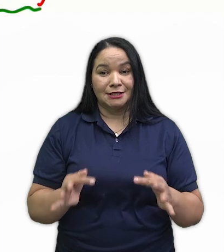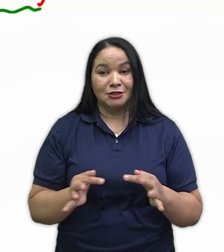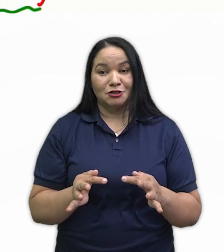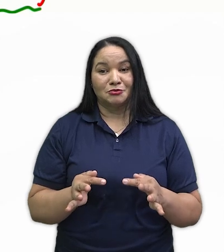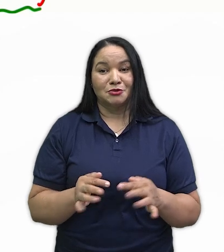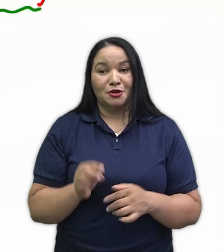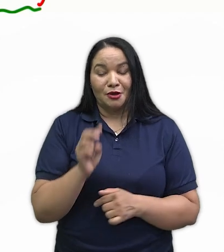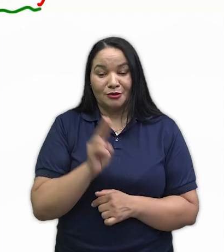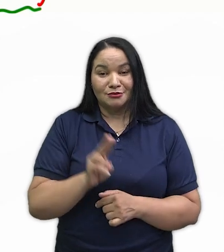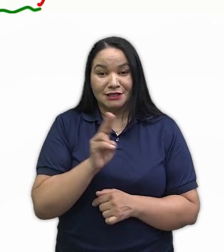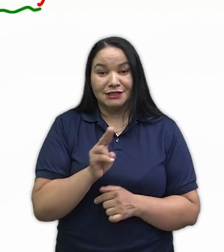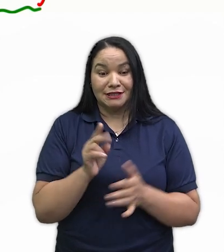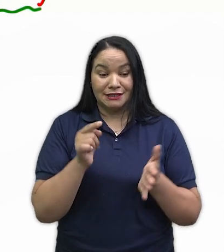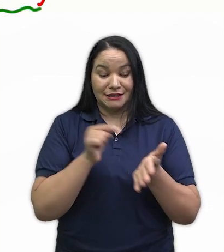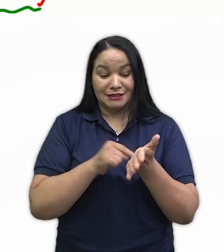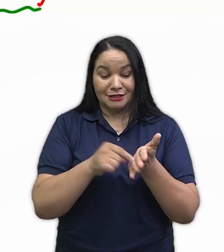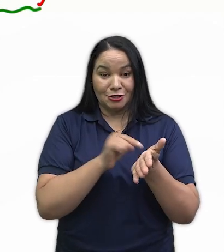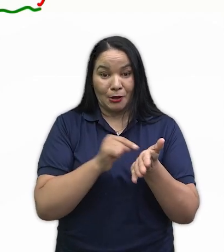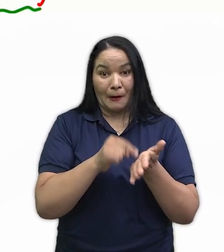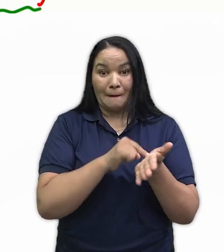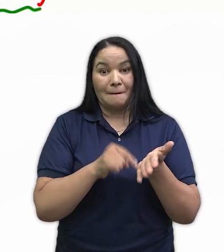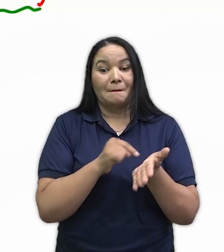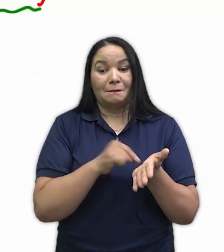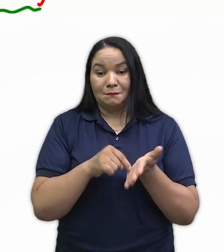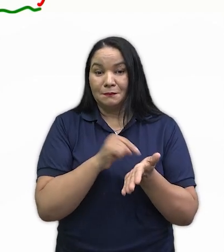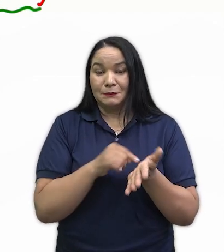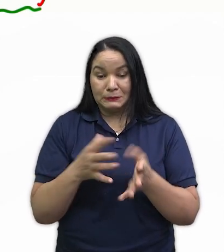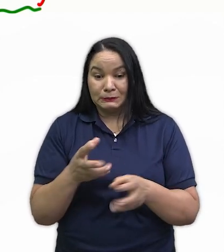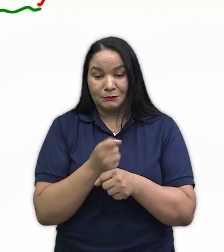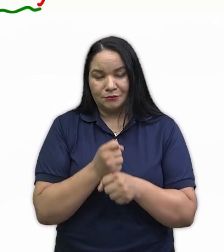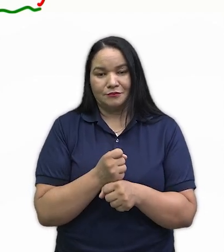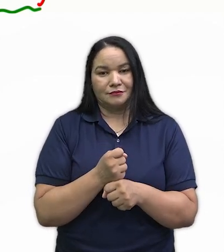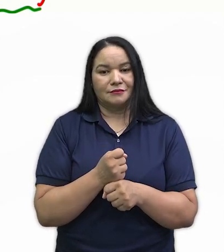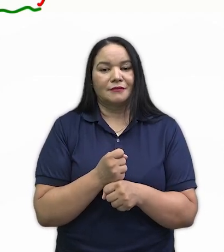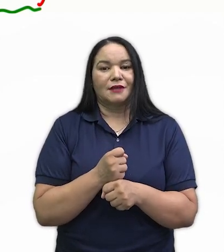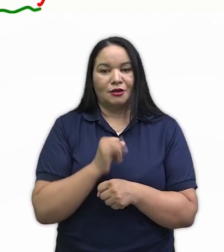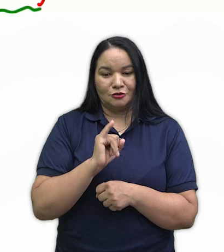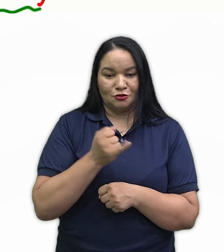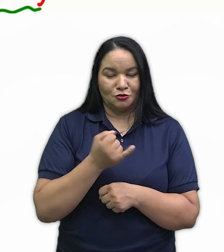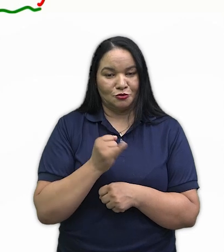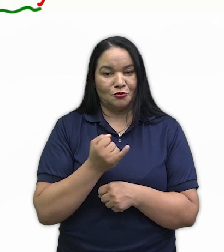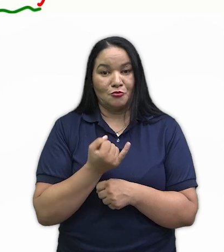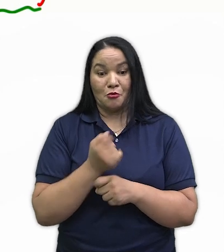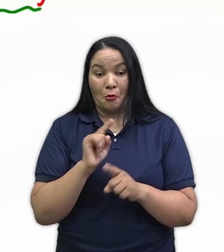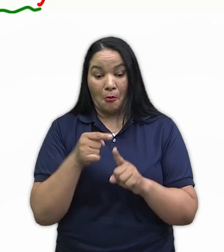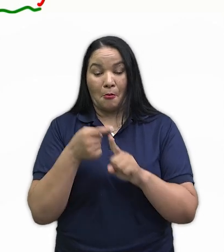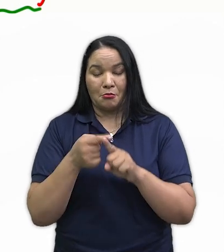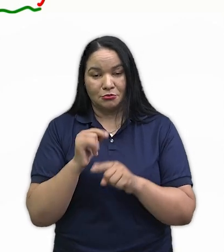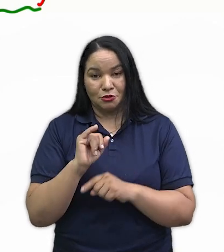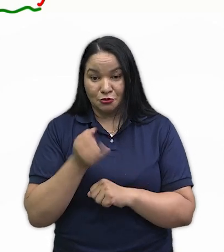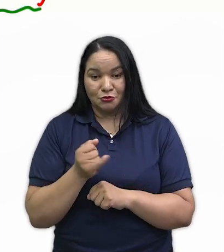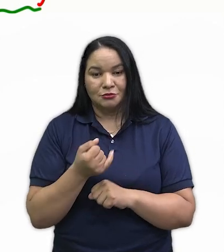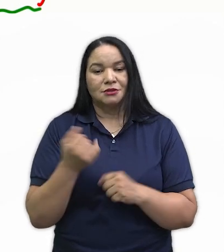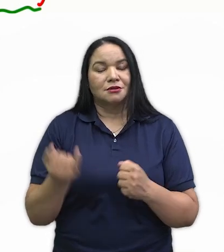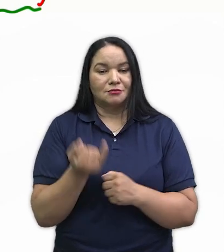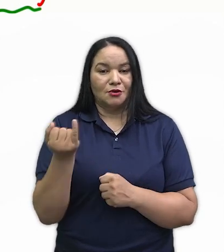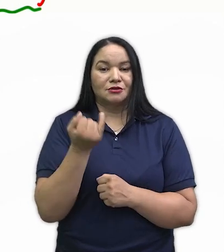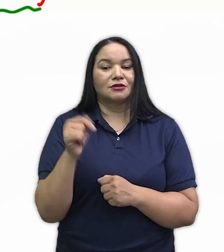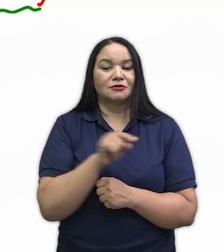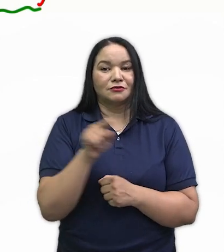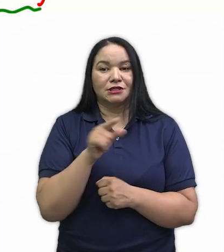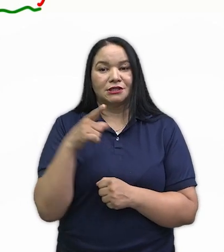Você tem que usar aí uma calculadora, tá? Para juros compostos, é muito importante que você tenha em